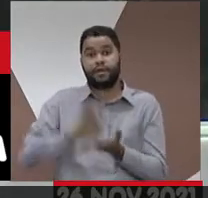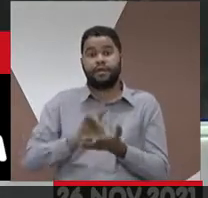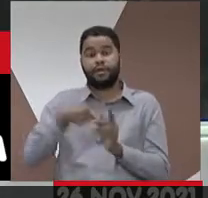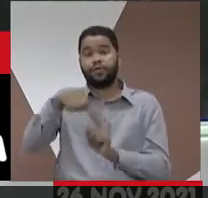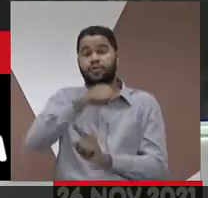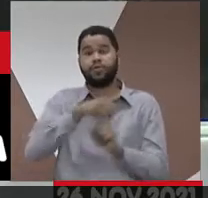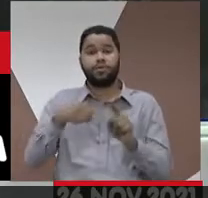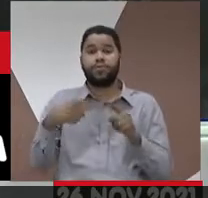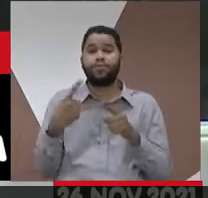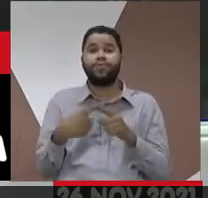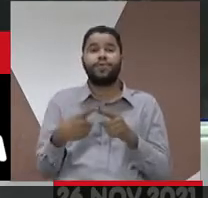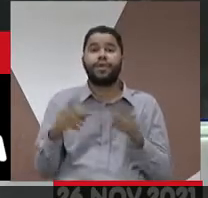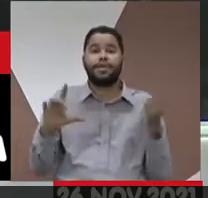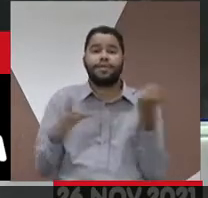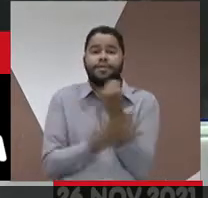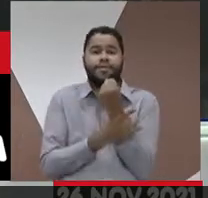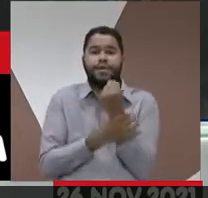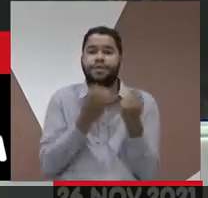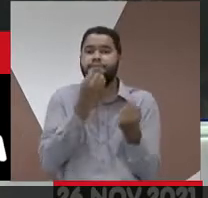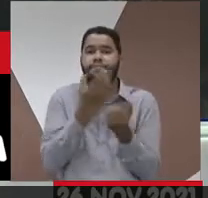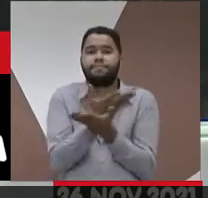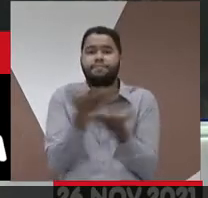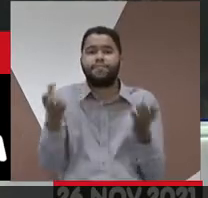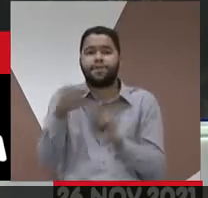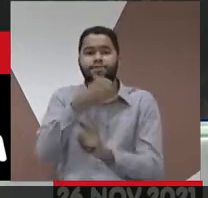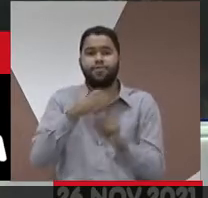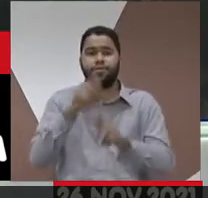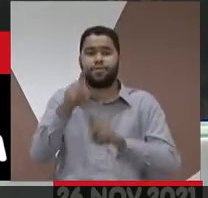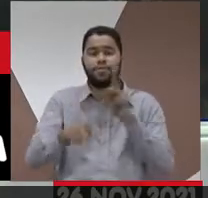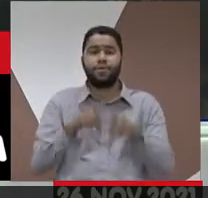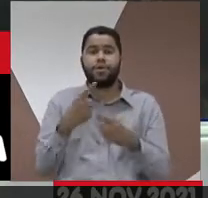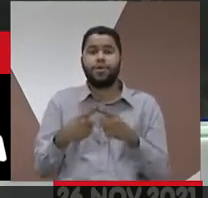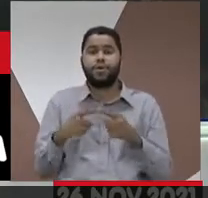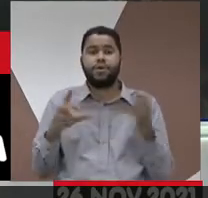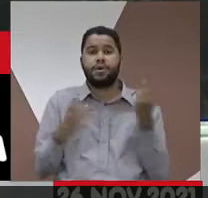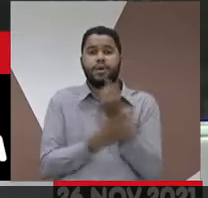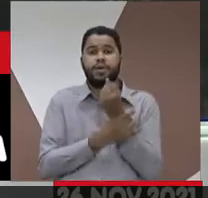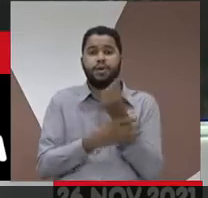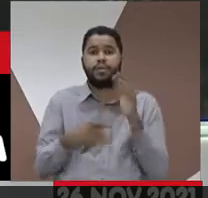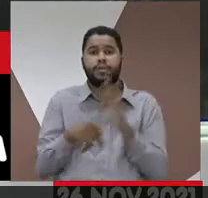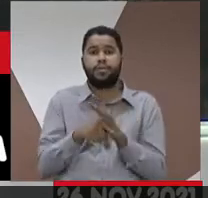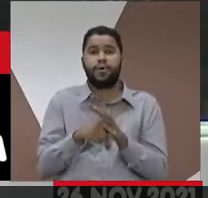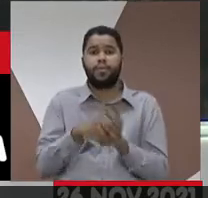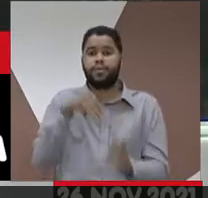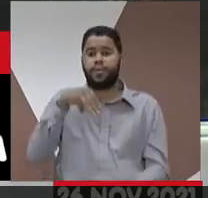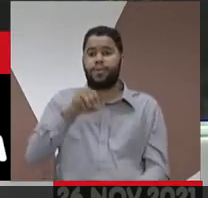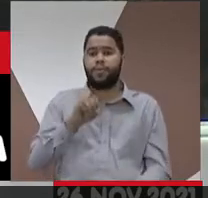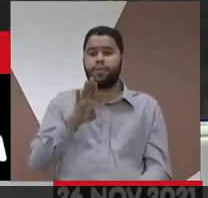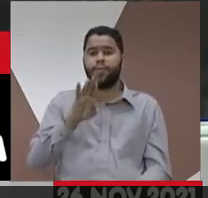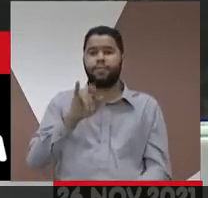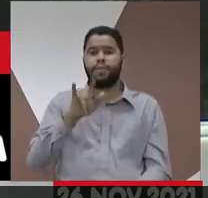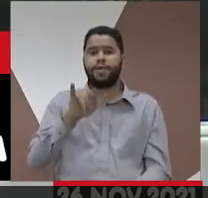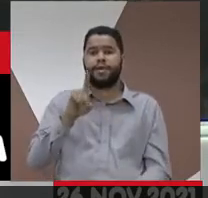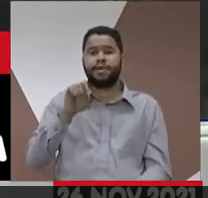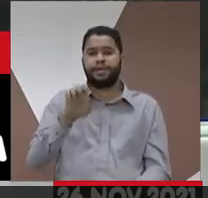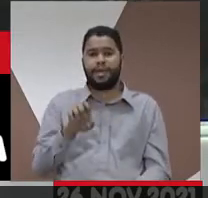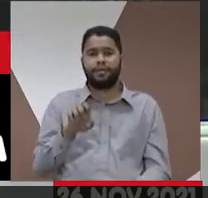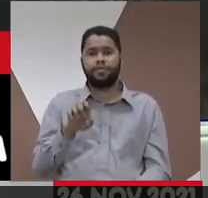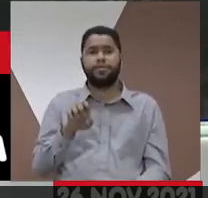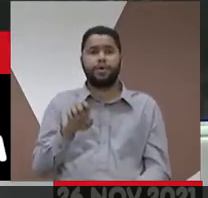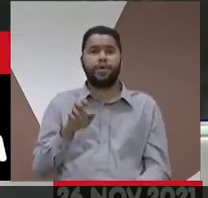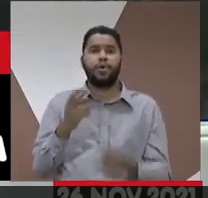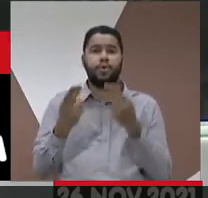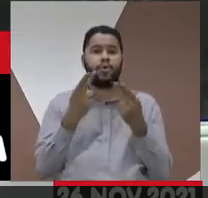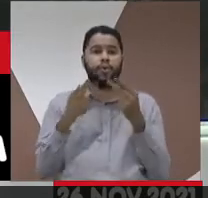ele não garante nenhum bem social para a população, porque ele não garante mobilidade urbana, esse projeto que foi apresentado.